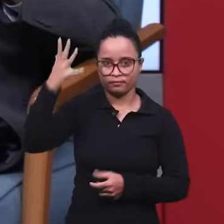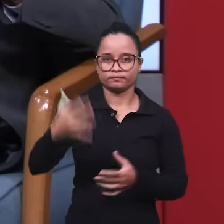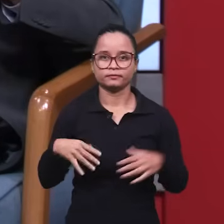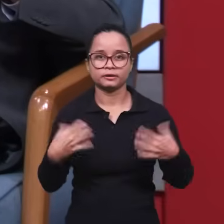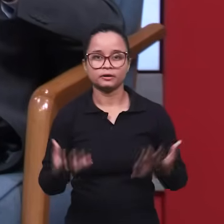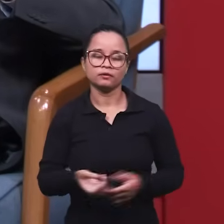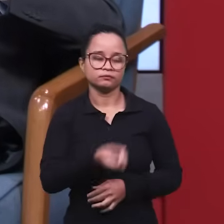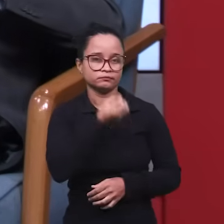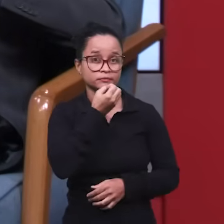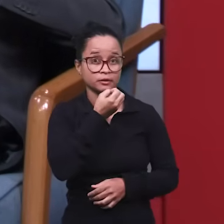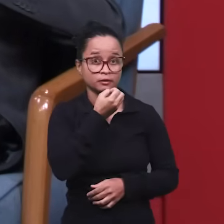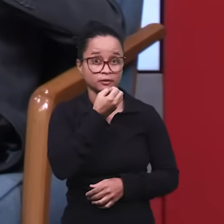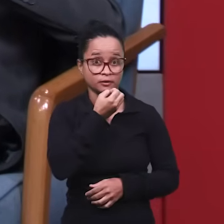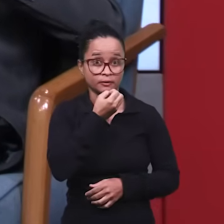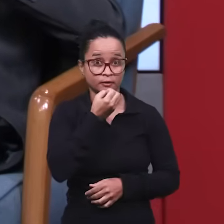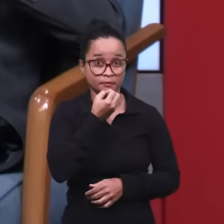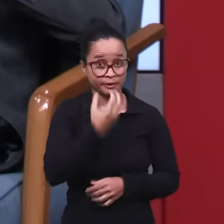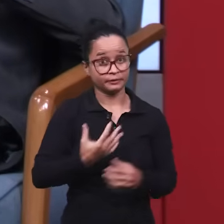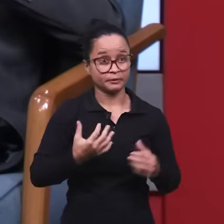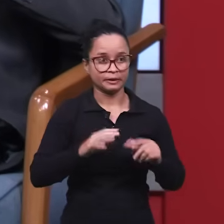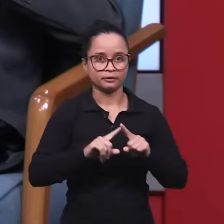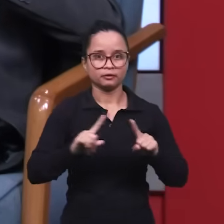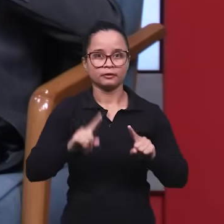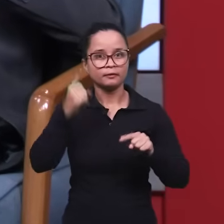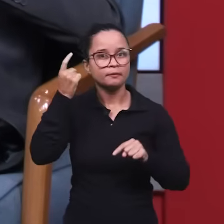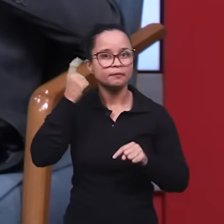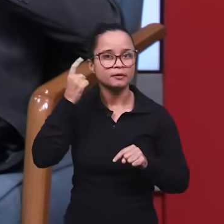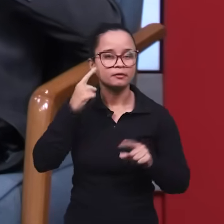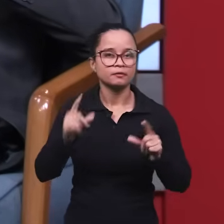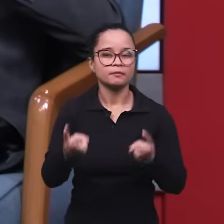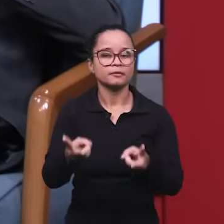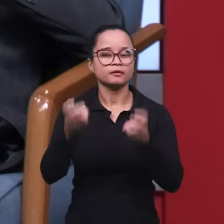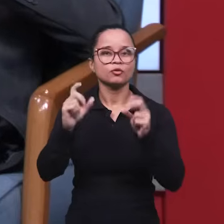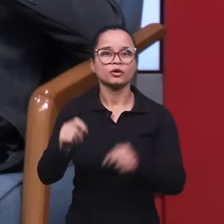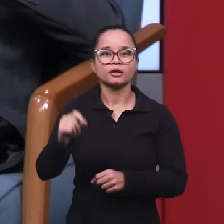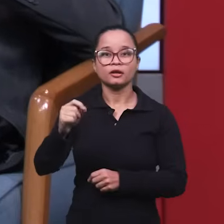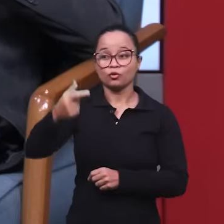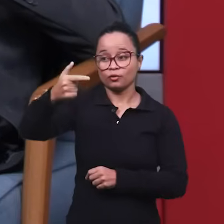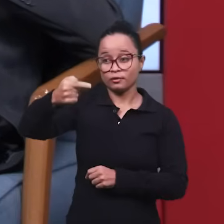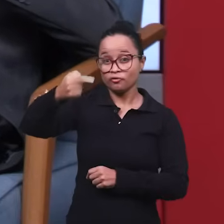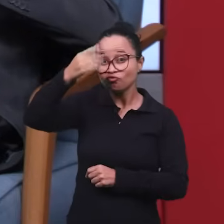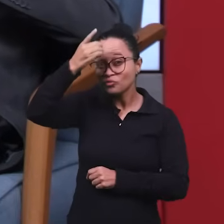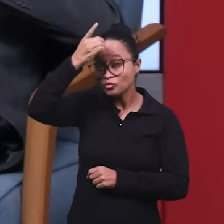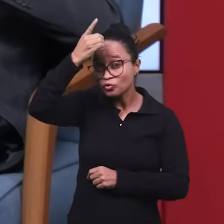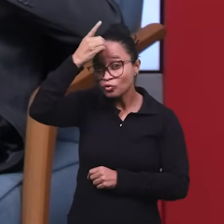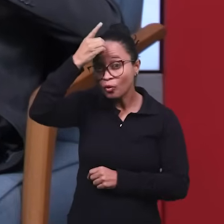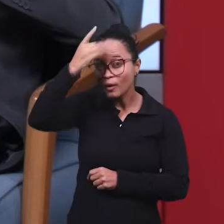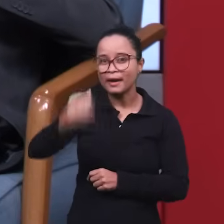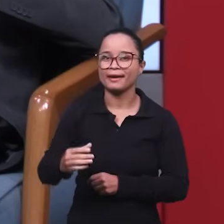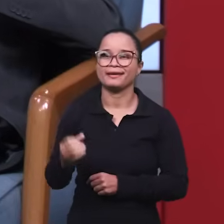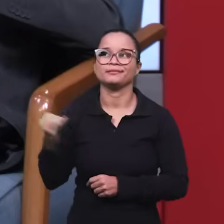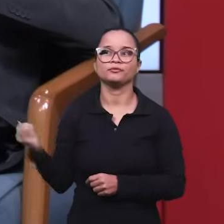Então, o sétimo dom é muito importante, sim, é muito importante. É fundamental. Mas está dentro de